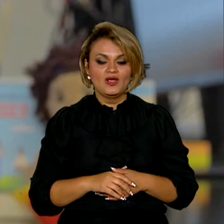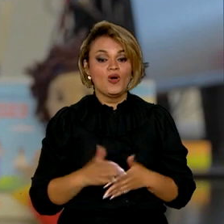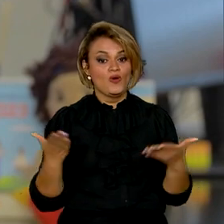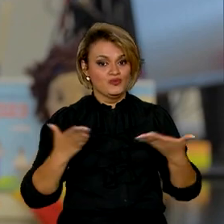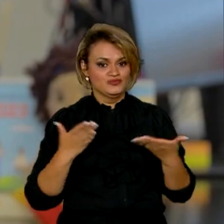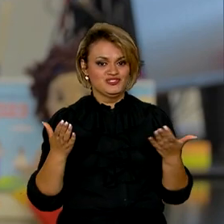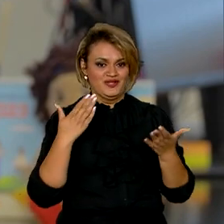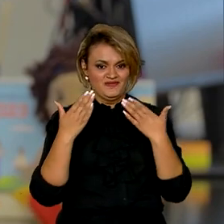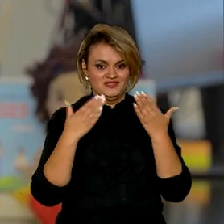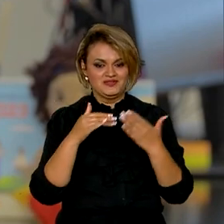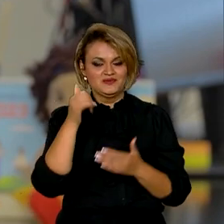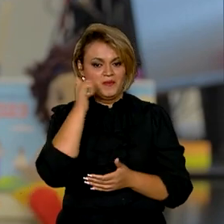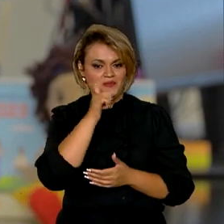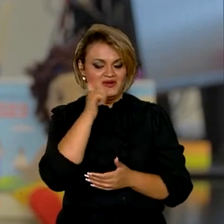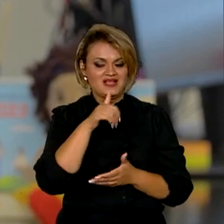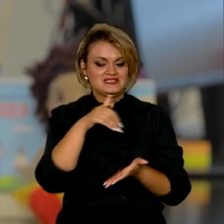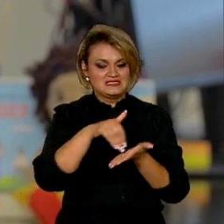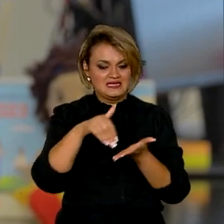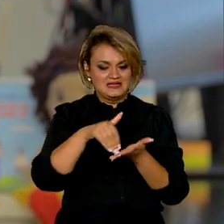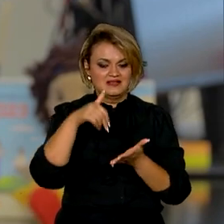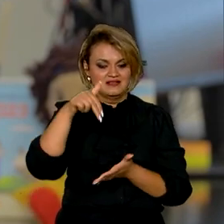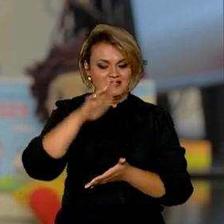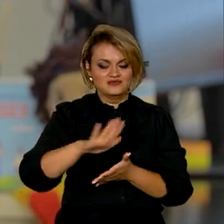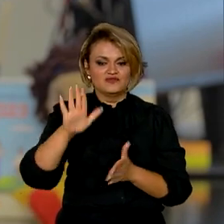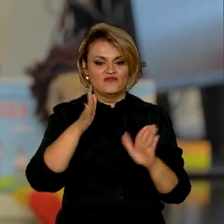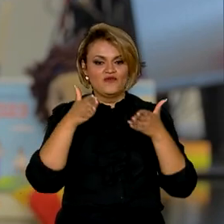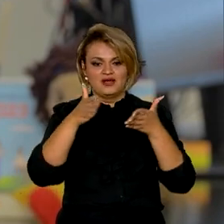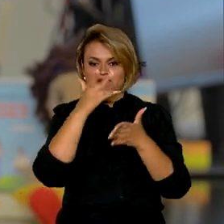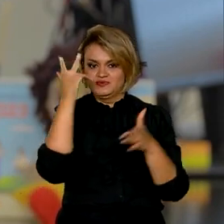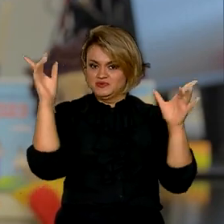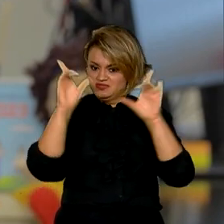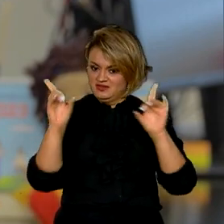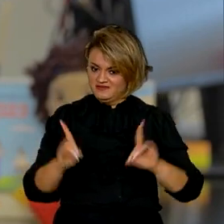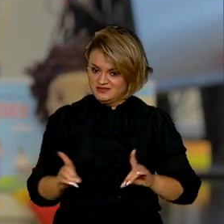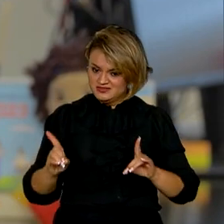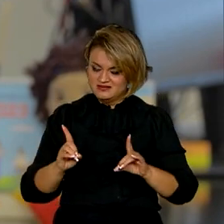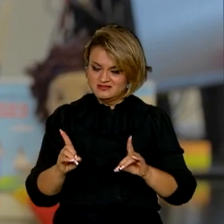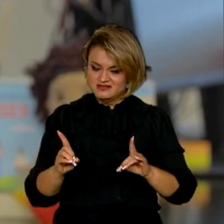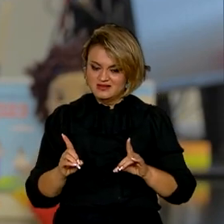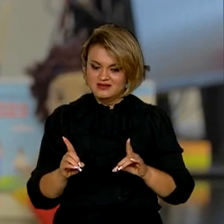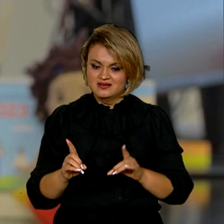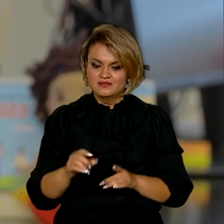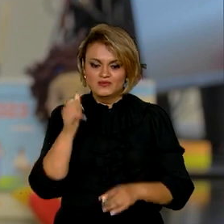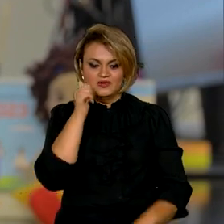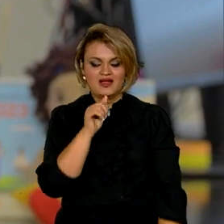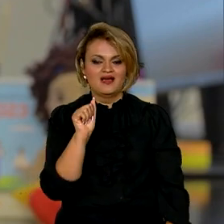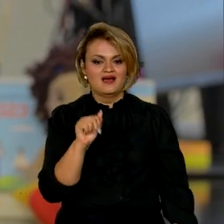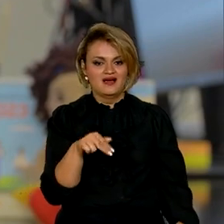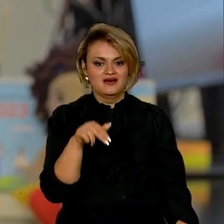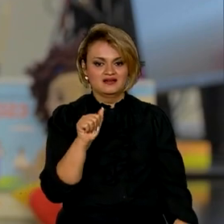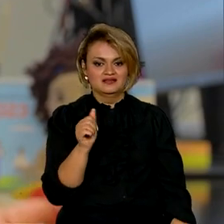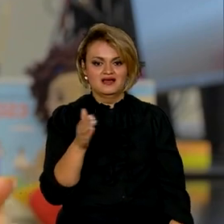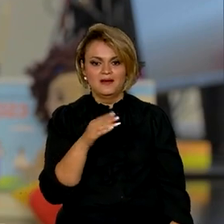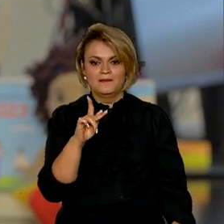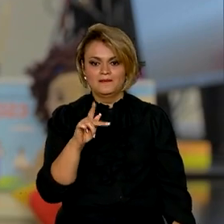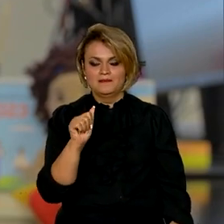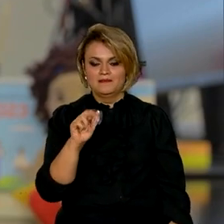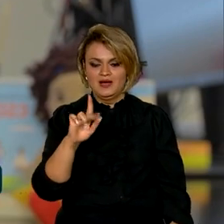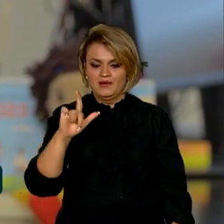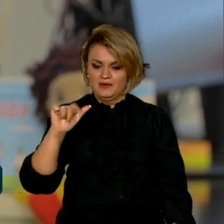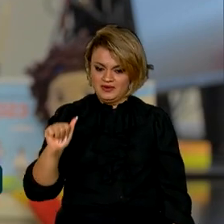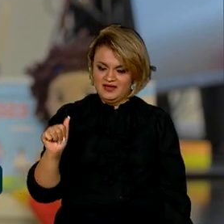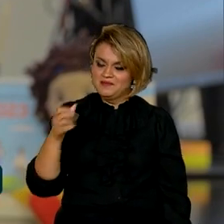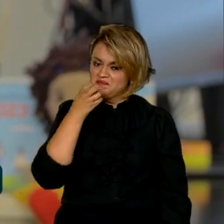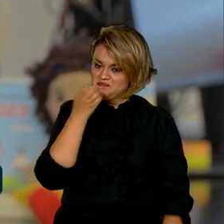estamos hoje com a Secretária Nacional dos Direitos da Pessoa com Deficiência, Ana Paula Feminella. Ana Paula,